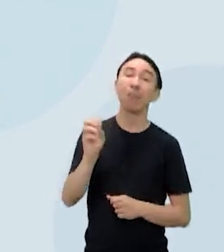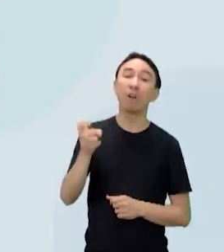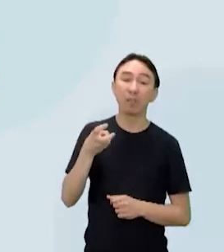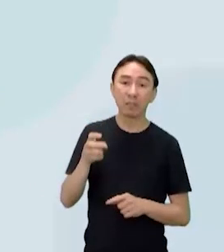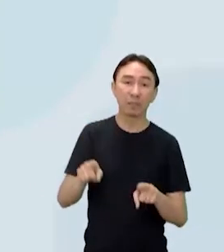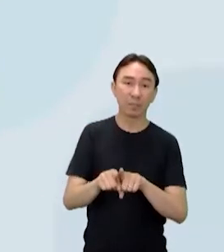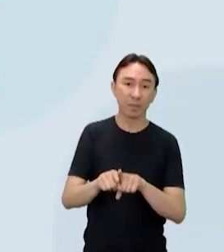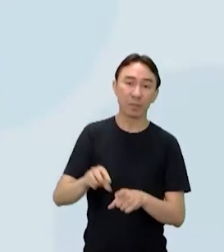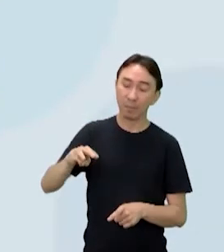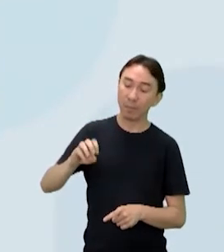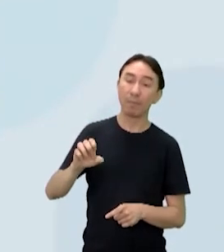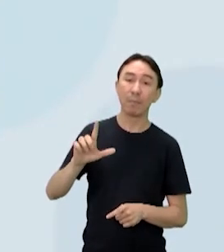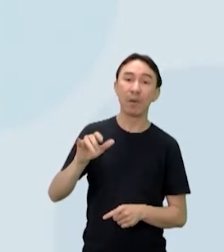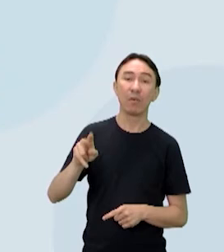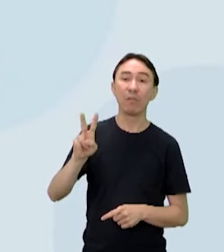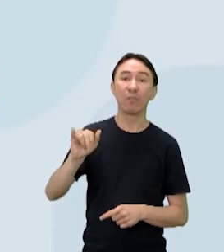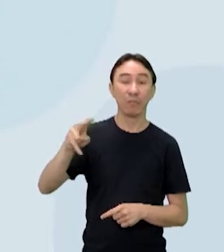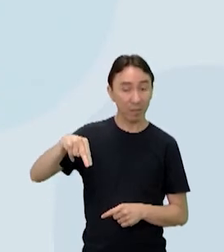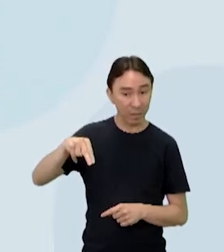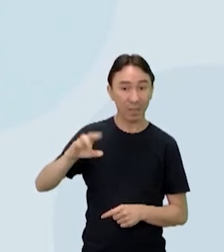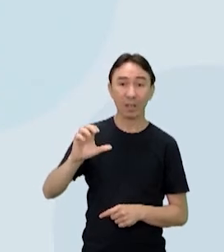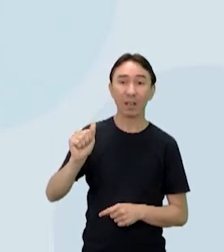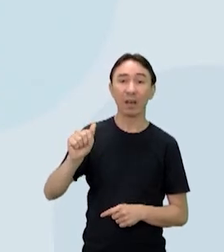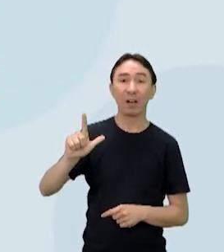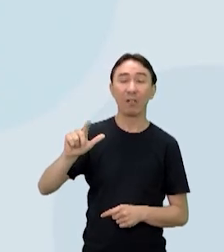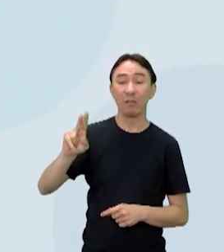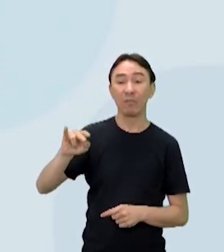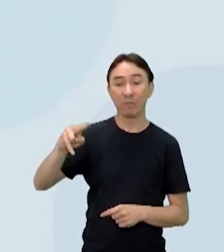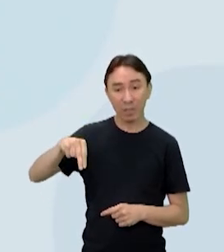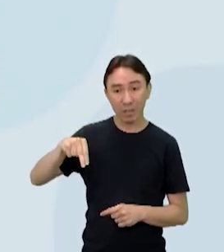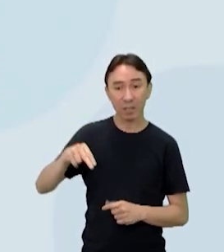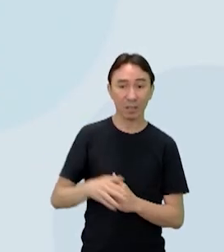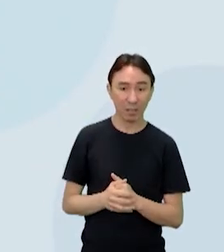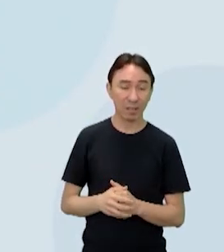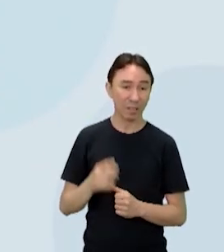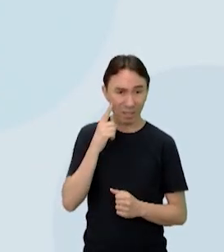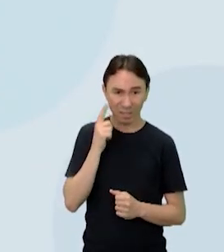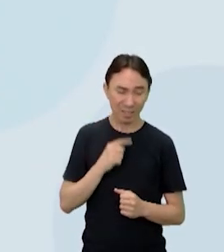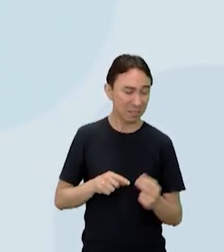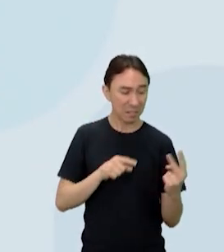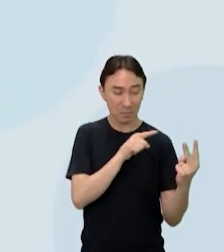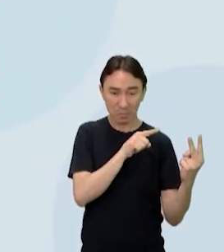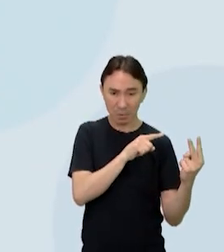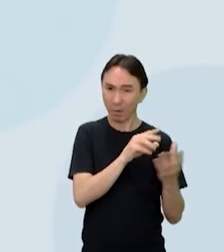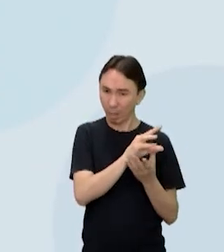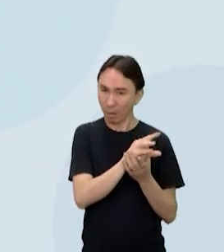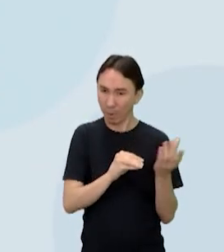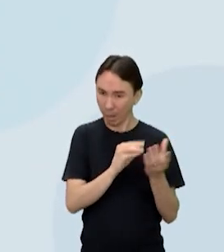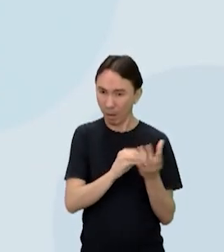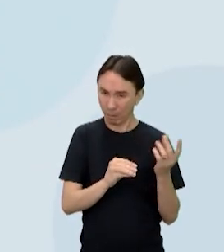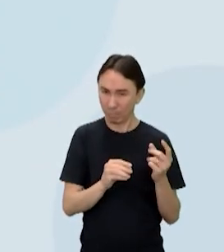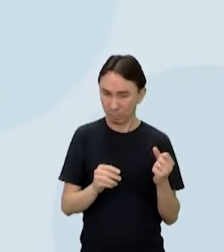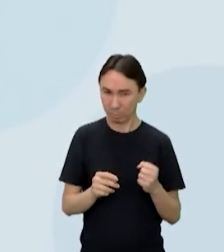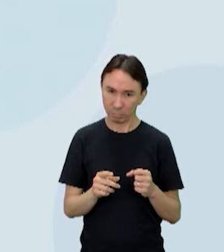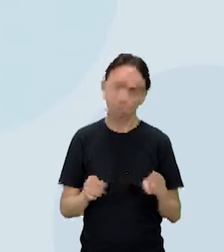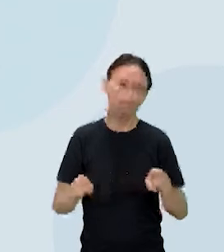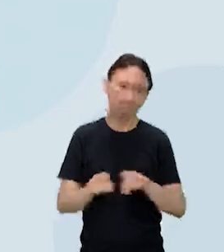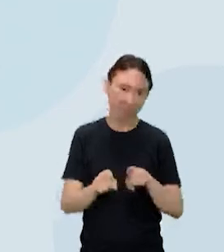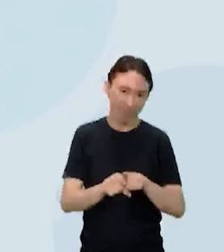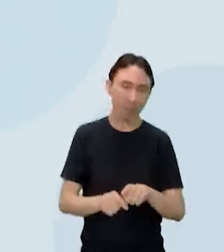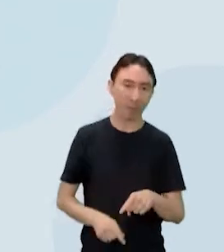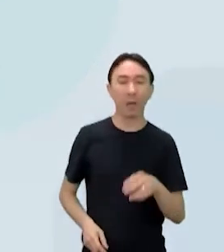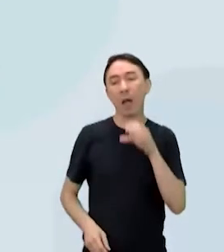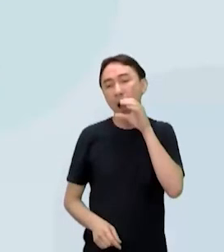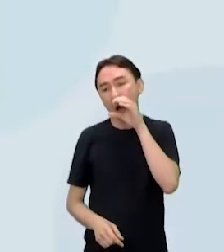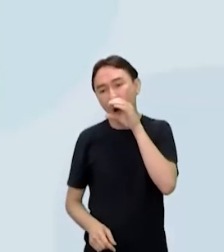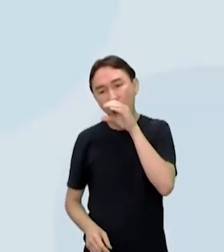cientistas norte-americanos. Eles seguiram mais ou menos a mesma linha do Miller e do Urey. E aí eles também aqueciam